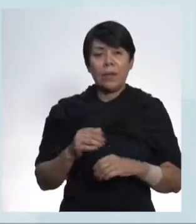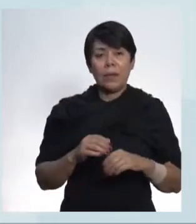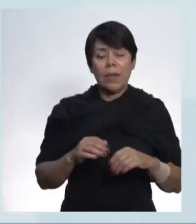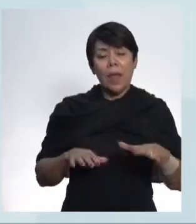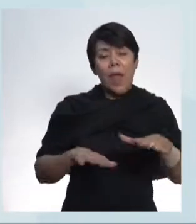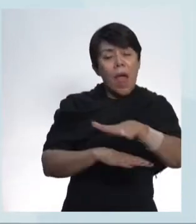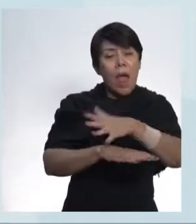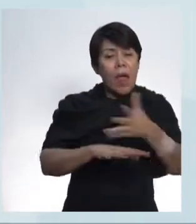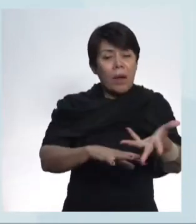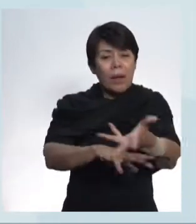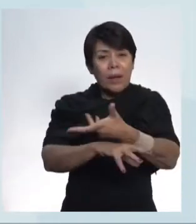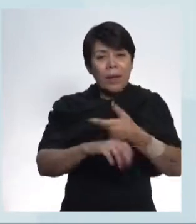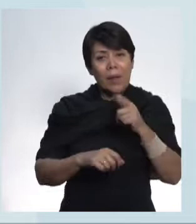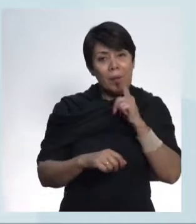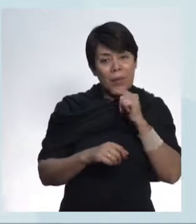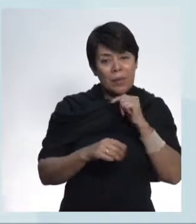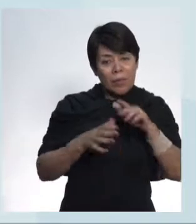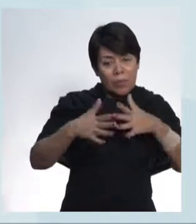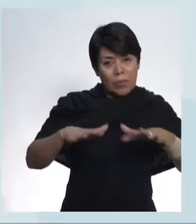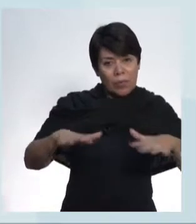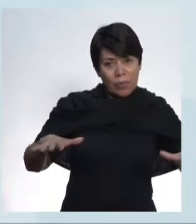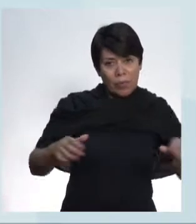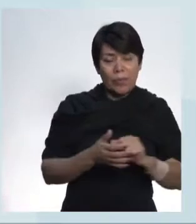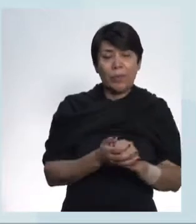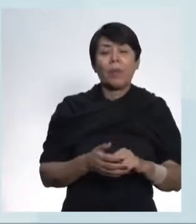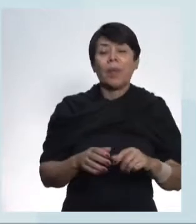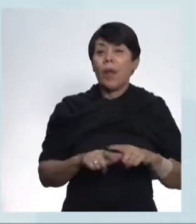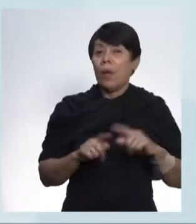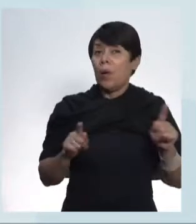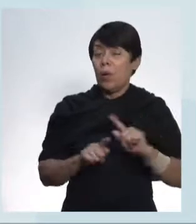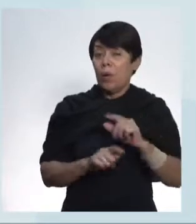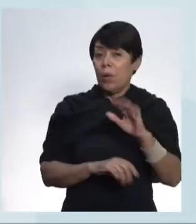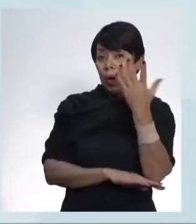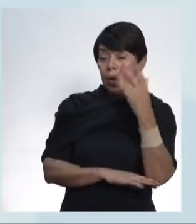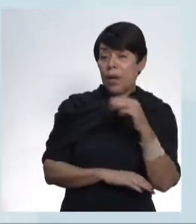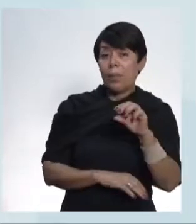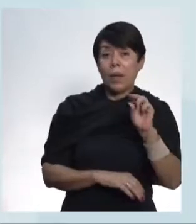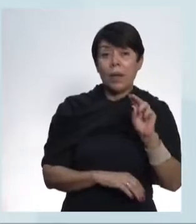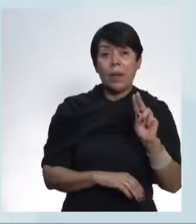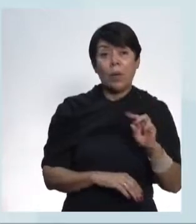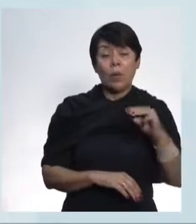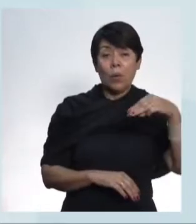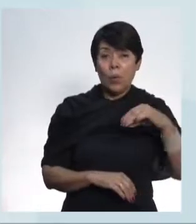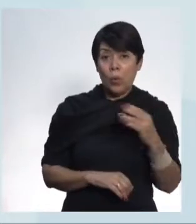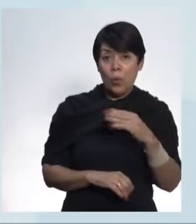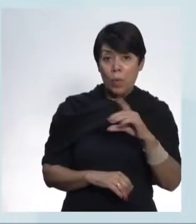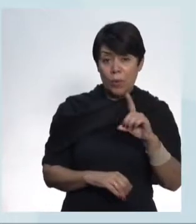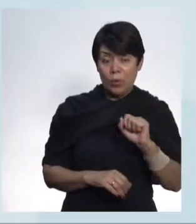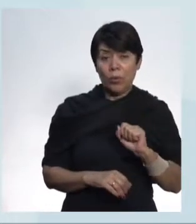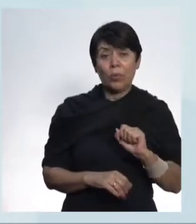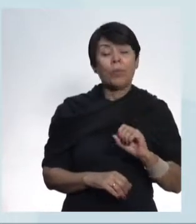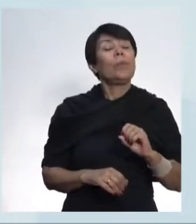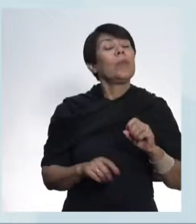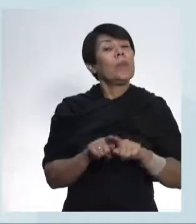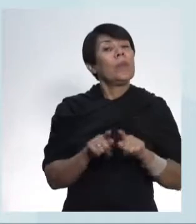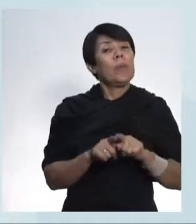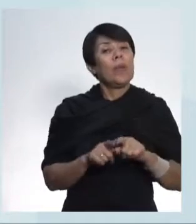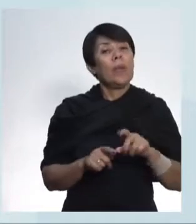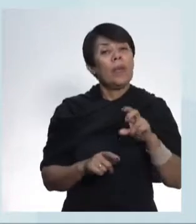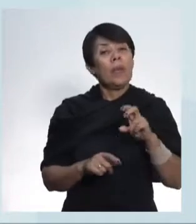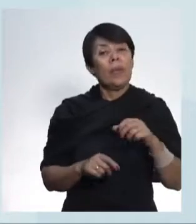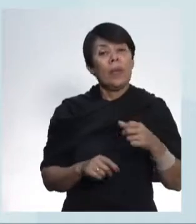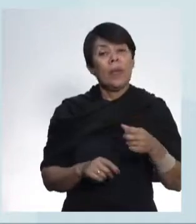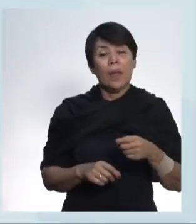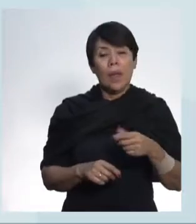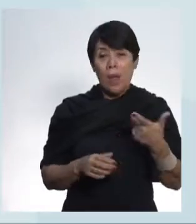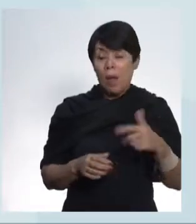alagados, várzeas e savanas. O clima lá é úmido, equivale a 35% das áreas florestais do planeta, uma